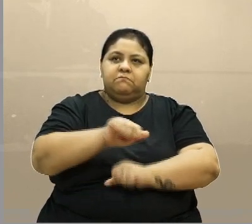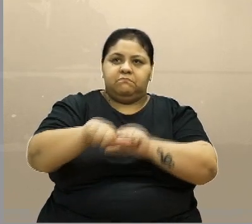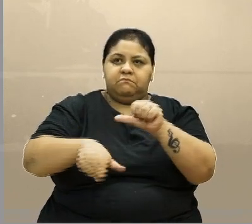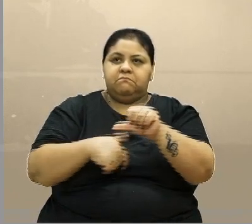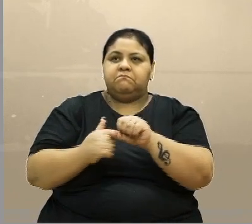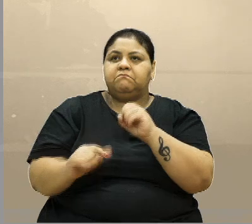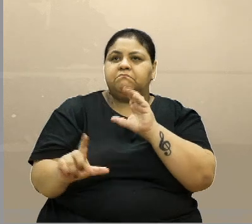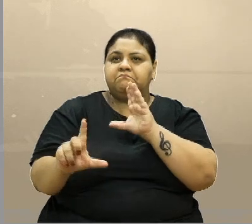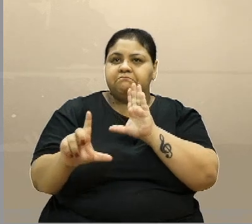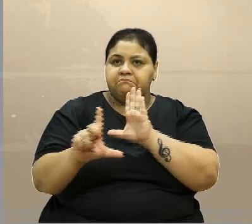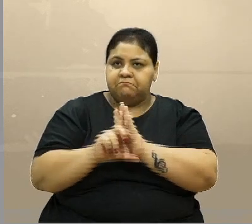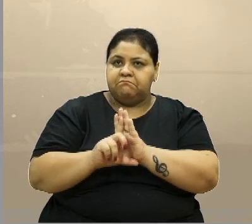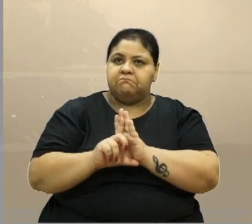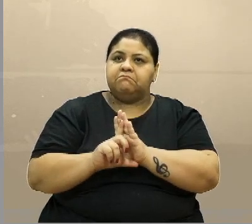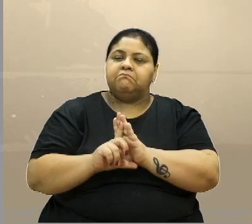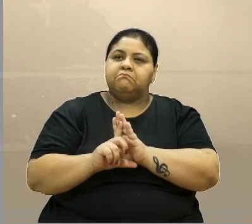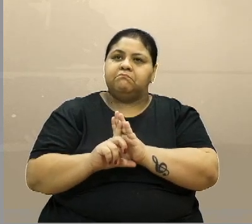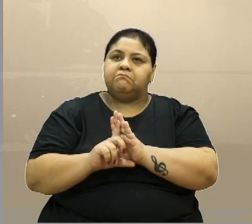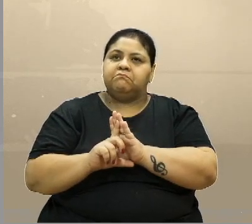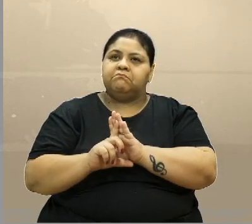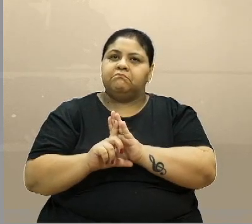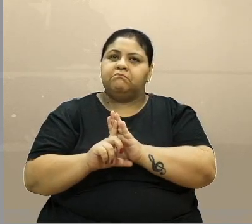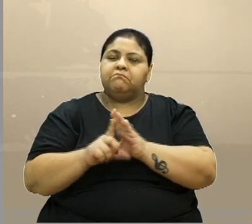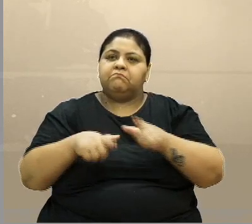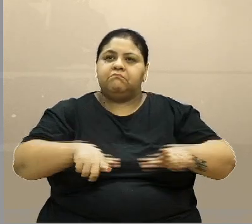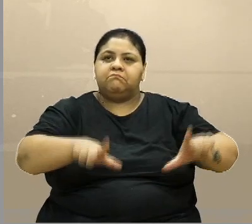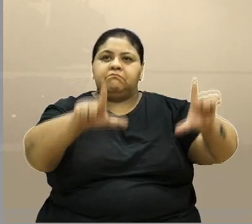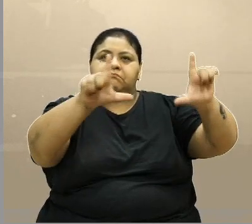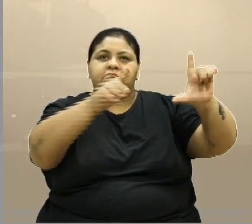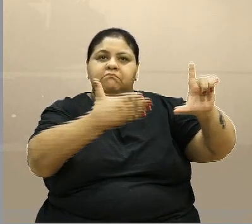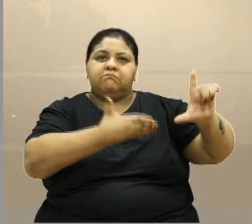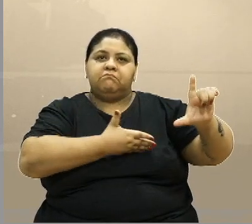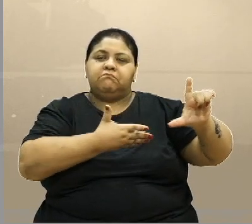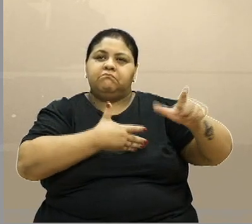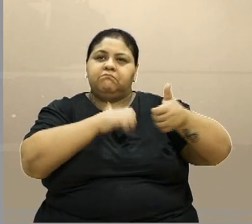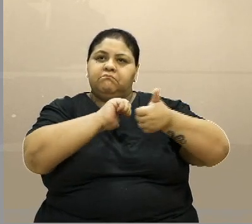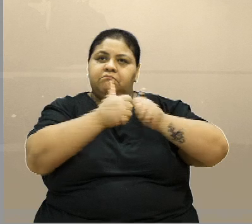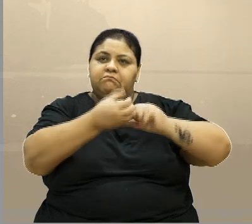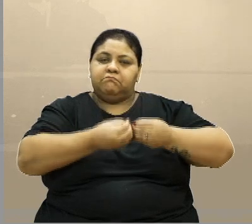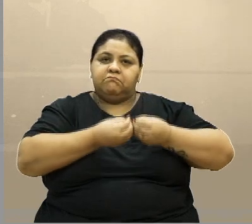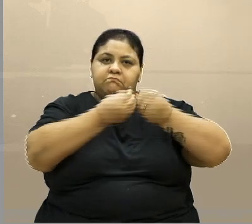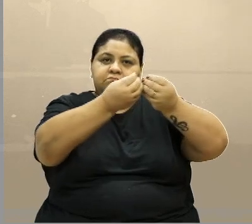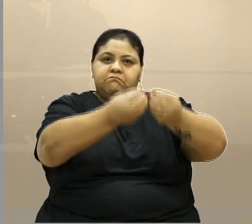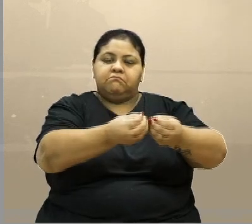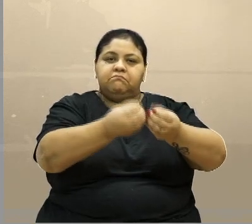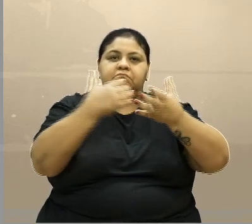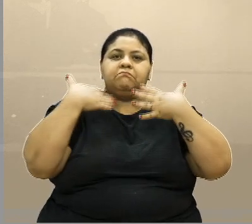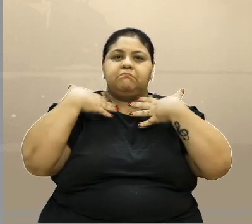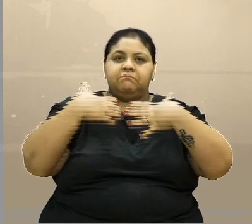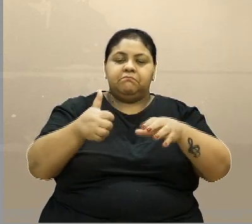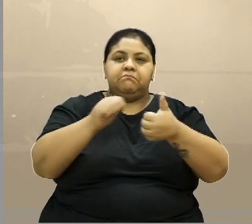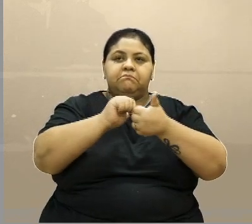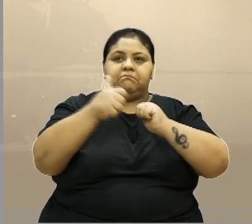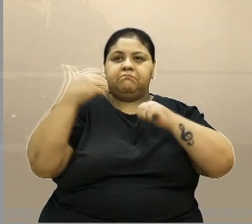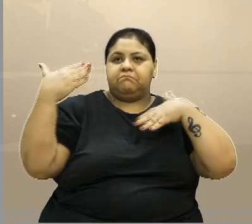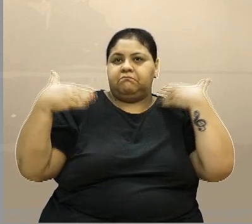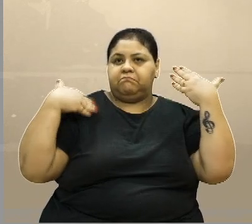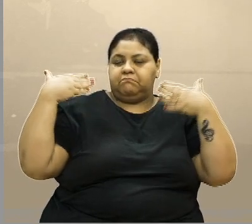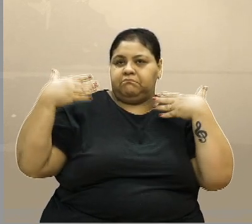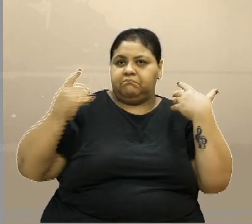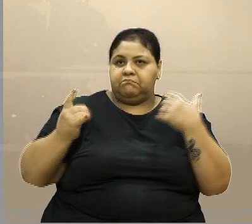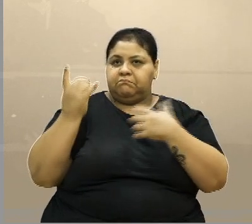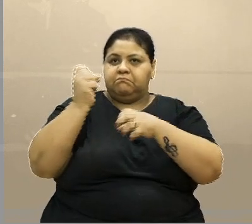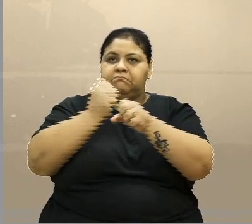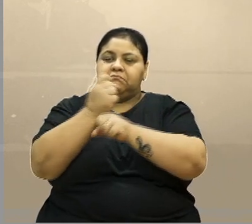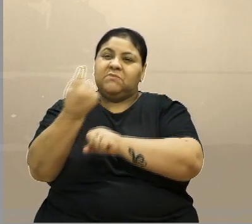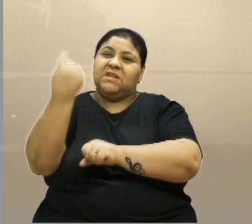lei. O certificado amigo do esporte, que é algo que vem sendo entregue pela Secretaria de Esporte e Lazer nos últimos anos.